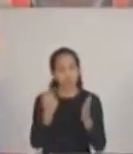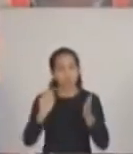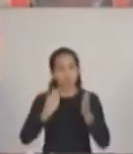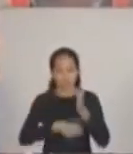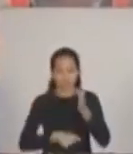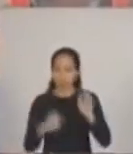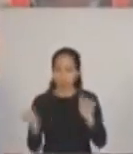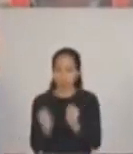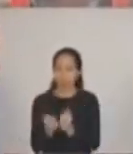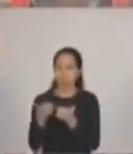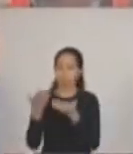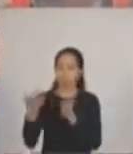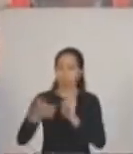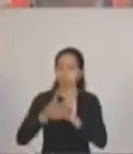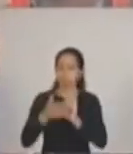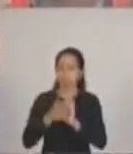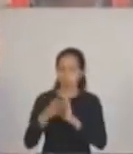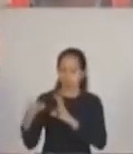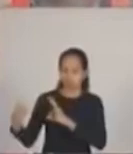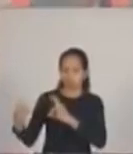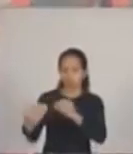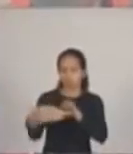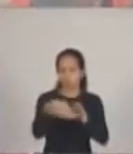Vossa Excelência e certamente com os demais pares. Obrigado.